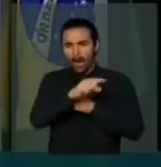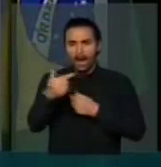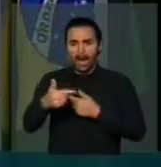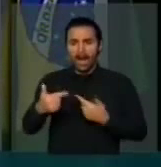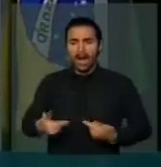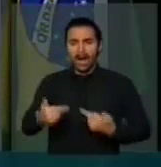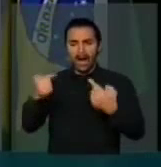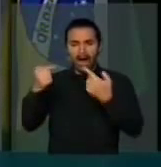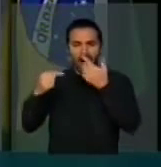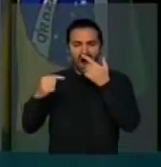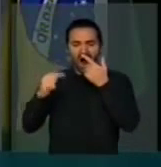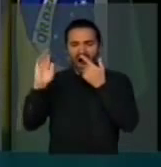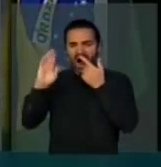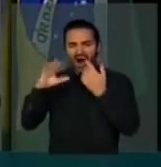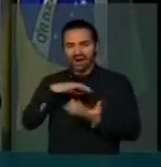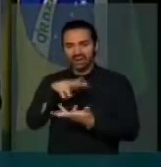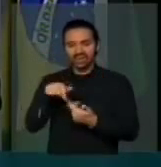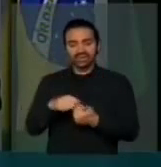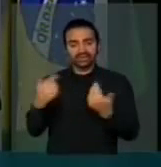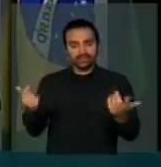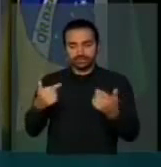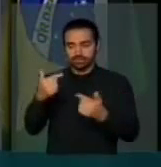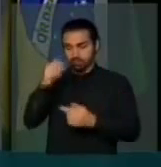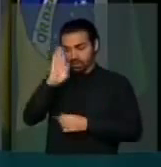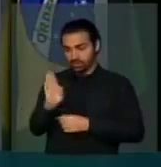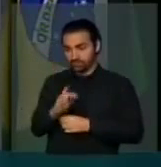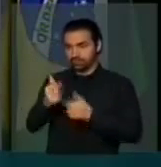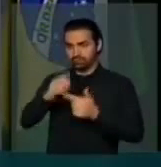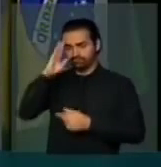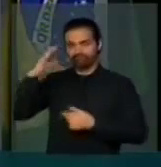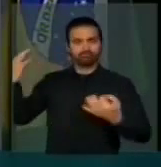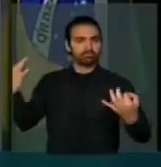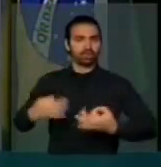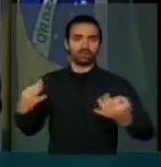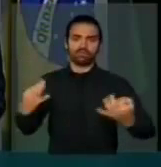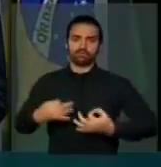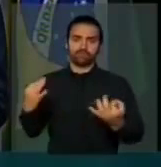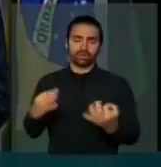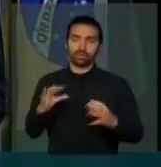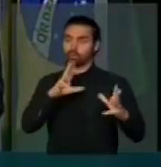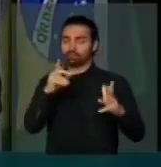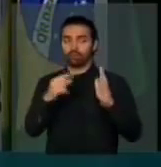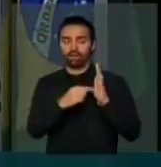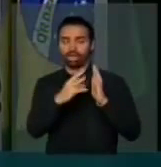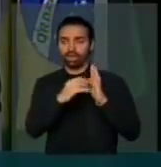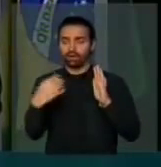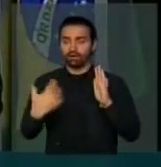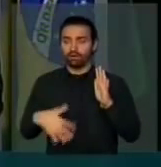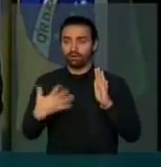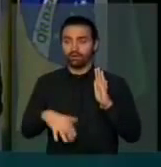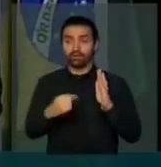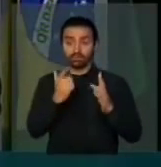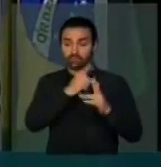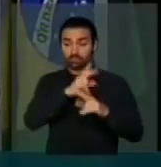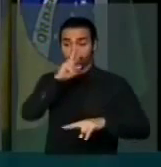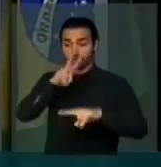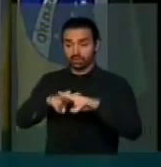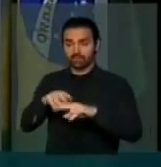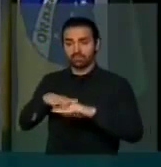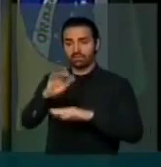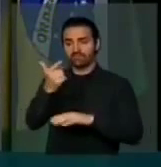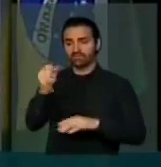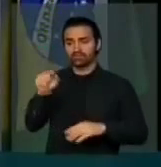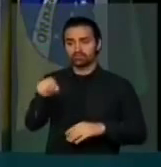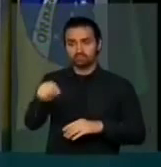da FEB foi exemplar, com vitórias notáveis, sendo responsável pela prisão de mais de 20